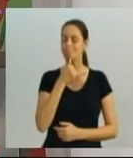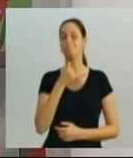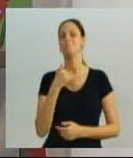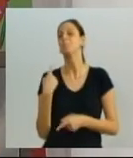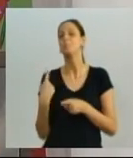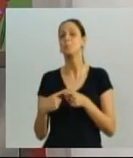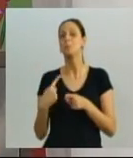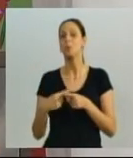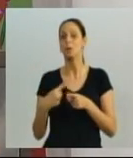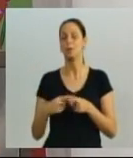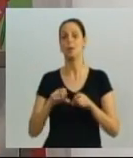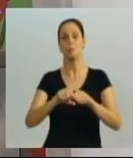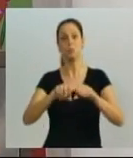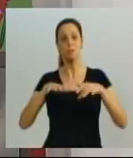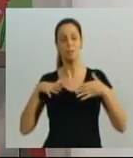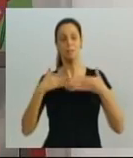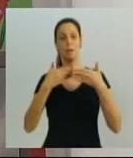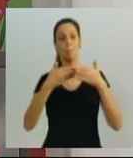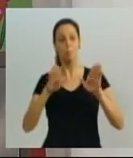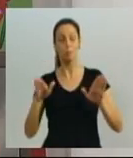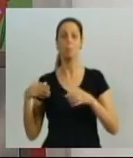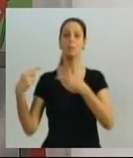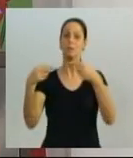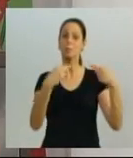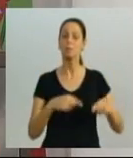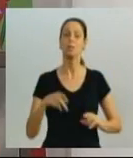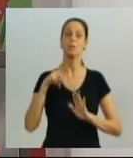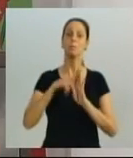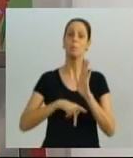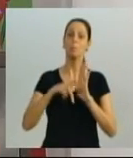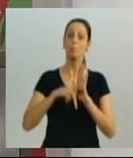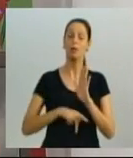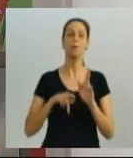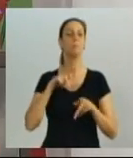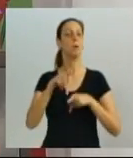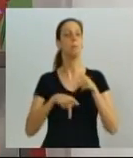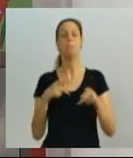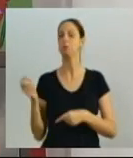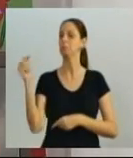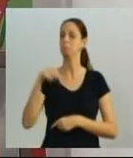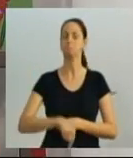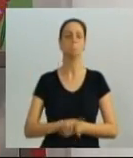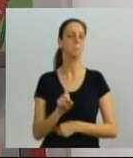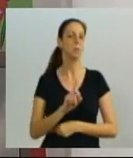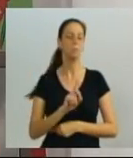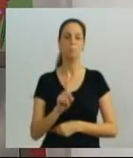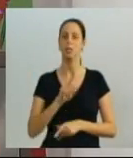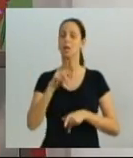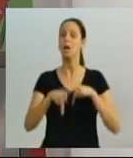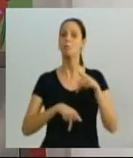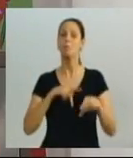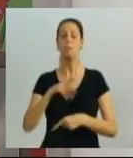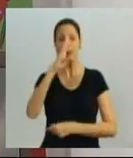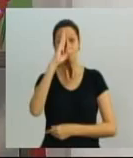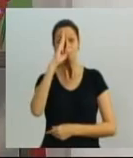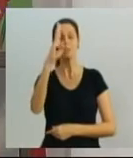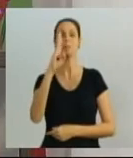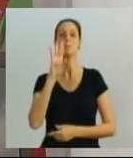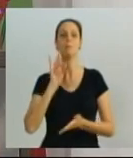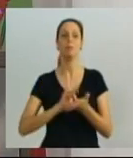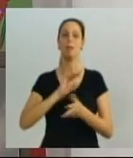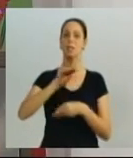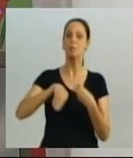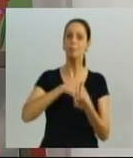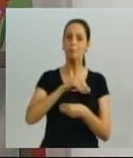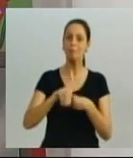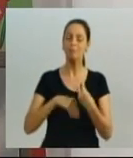que a audiência pública, debate de projetos, a população não aparece. A população que é a principal envolvida